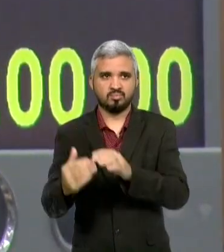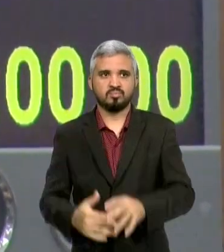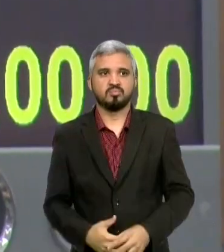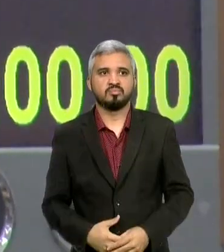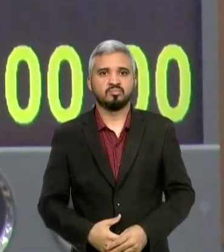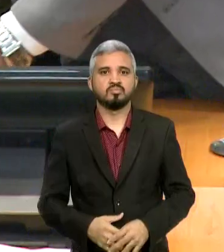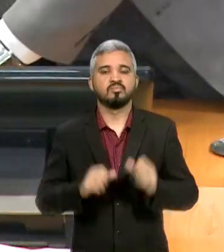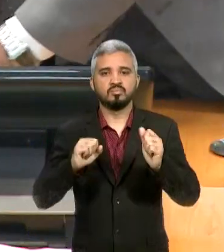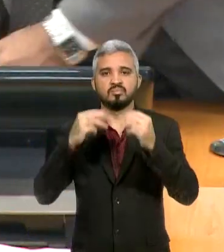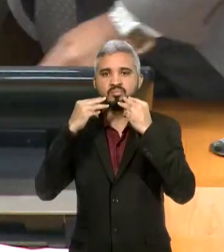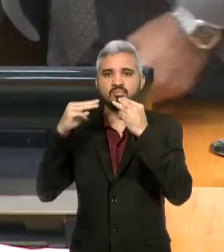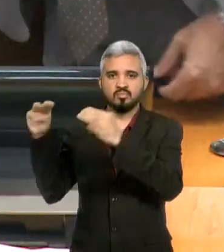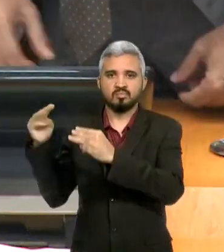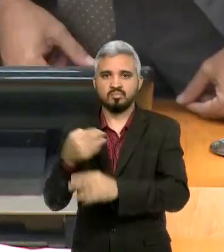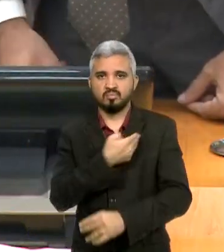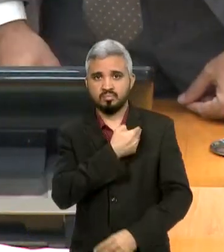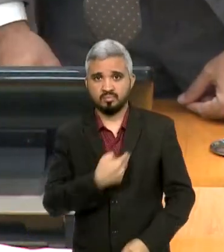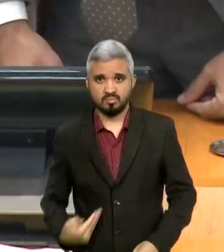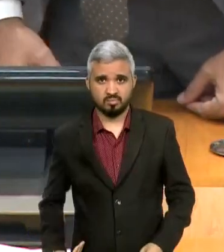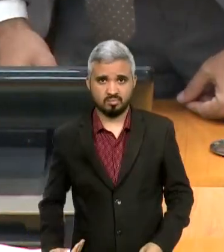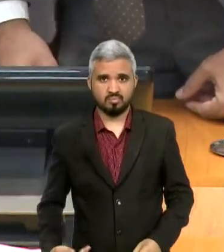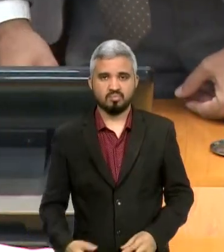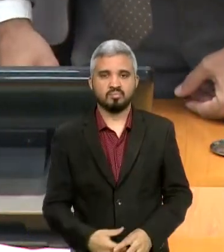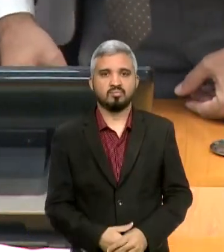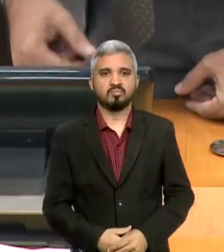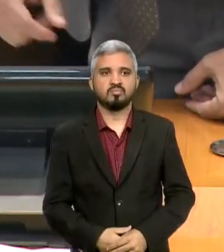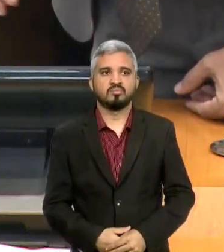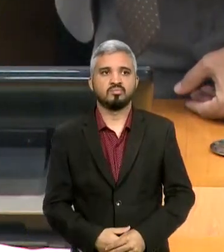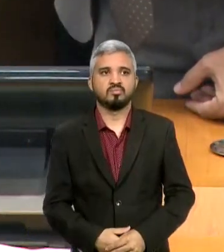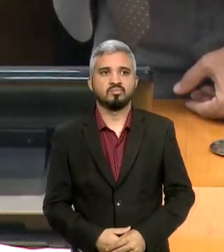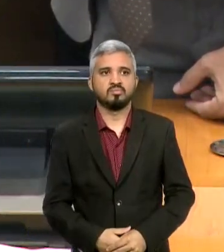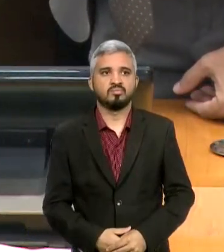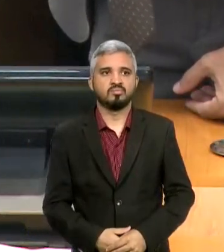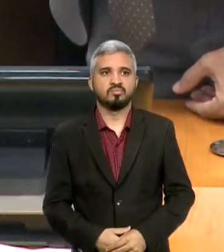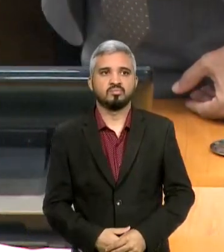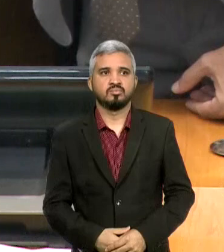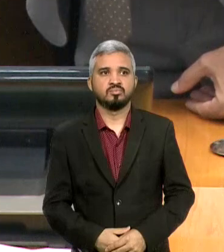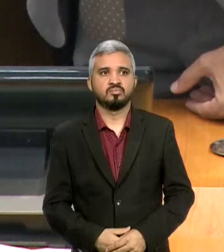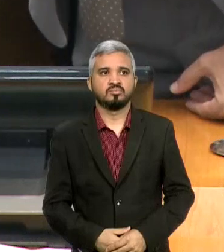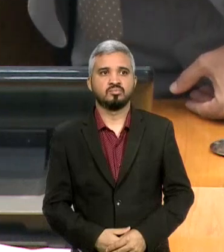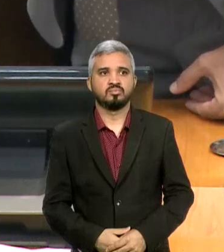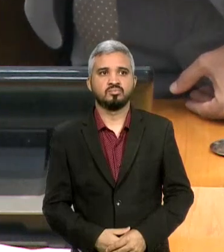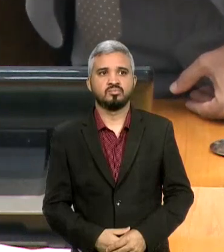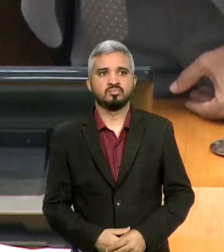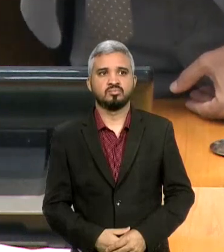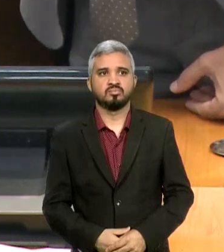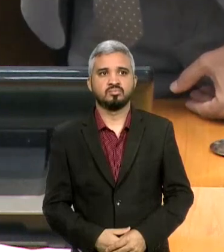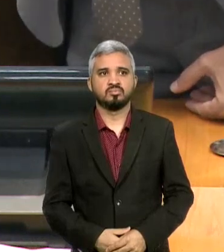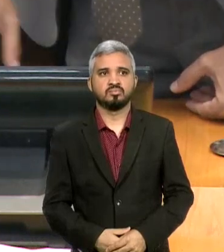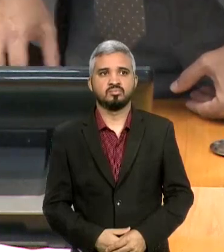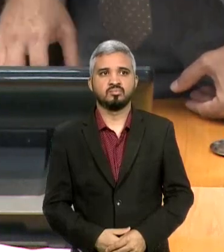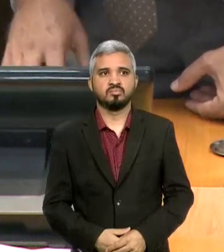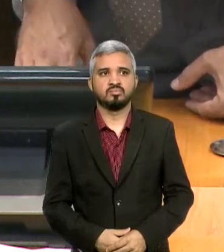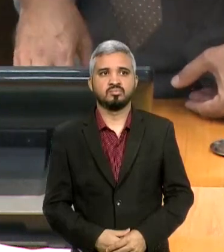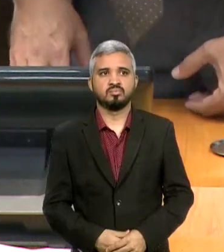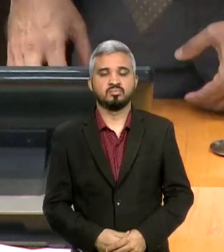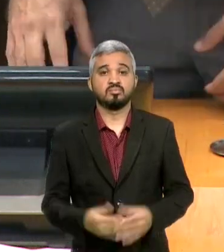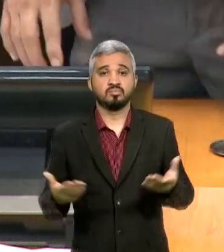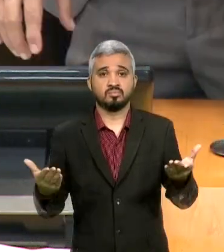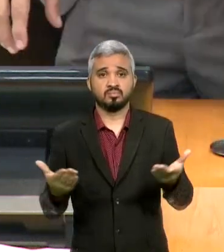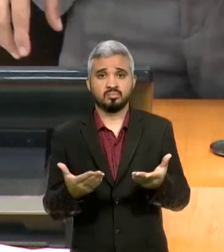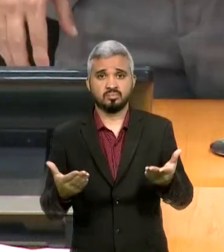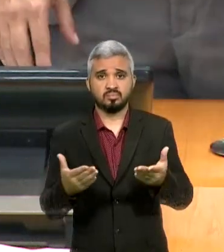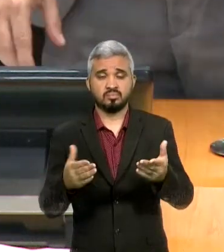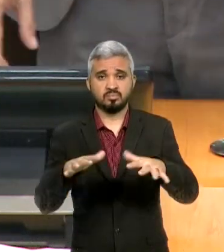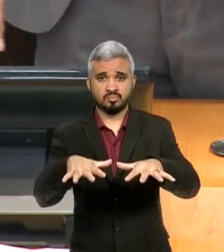Comunique-se ao seu governador. Nós vamos suspender a sessão